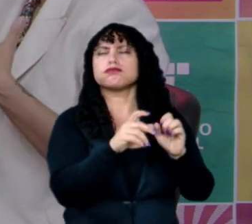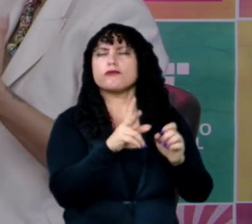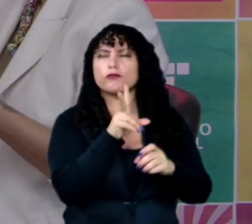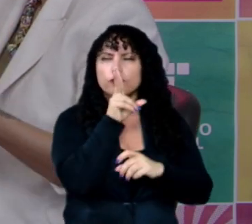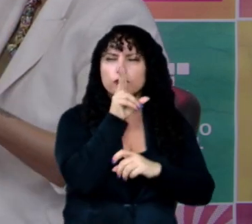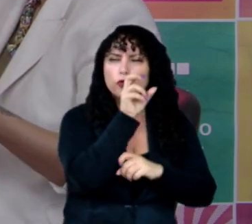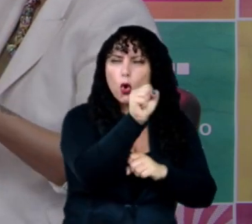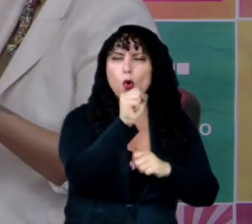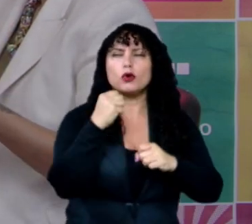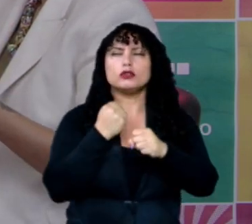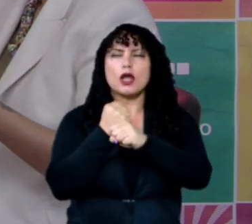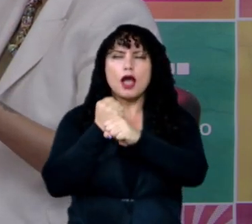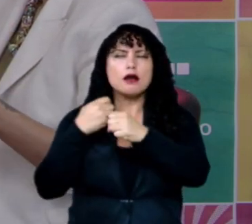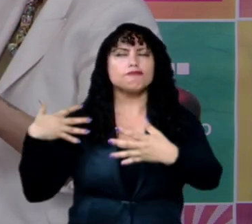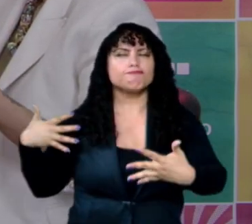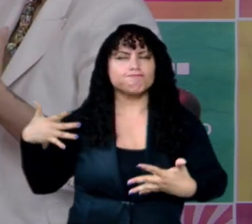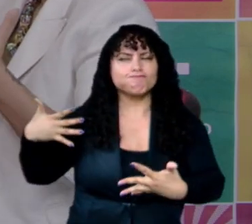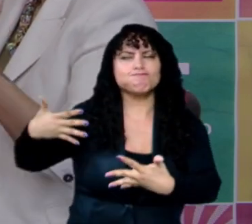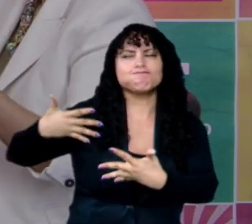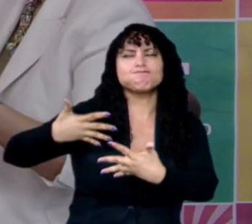vem sendo, ao longo dos anos,